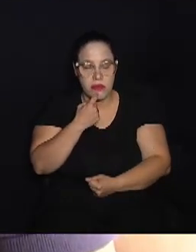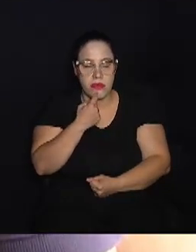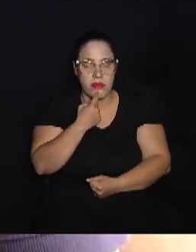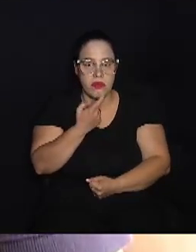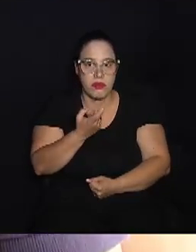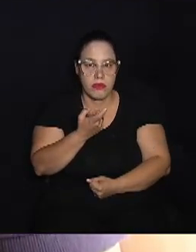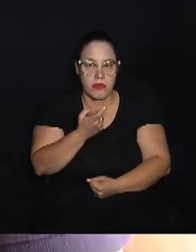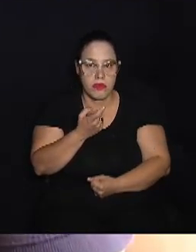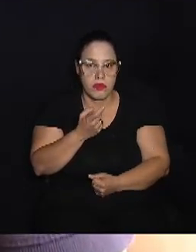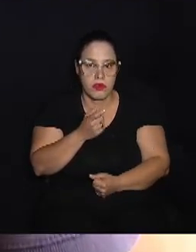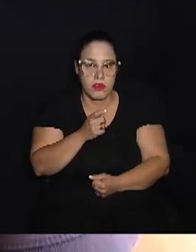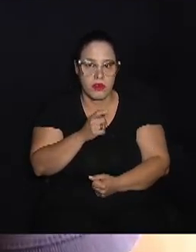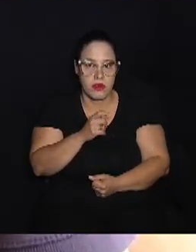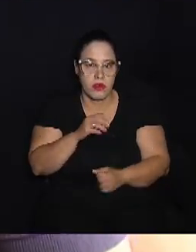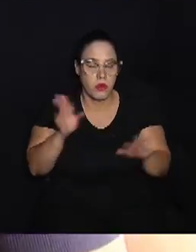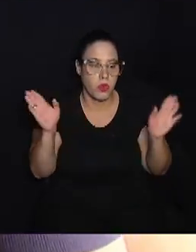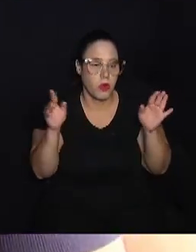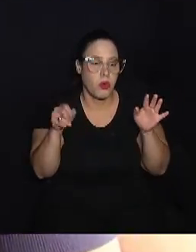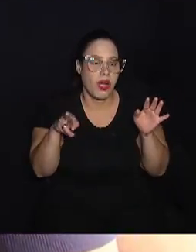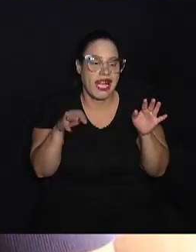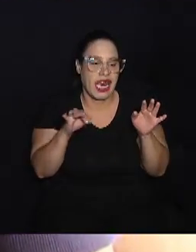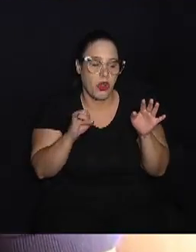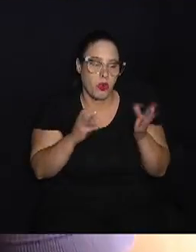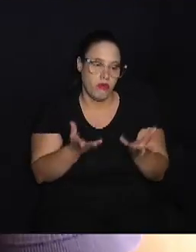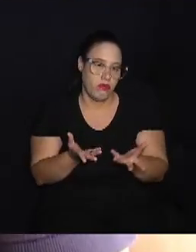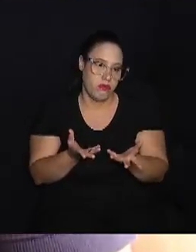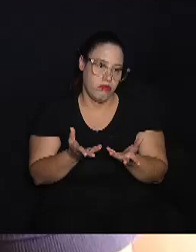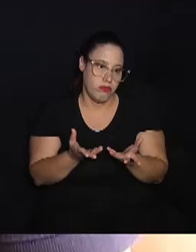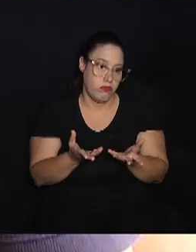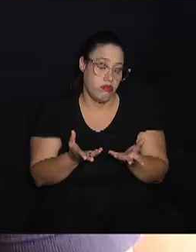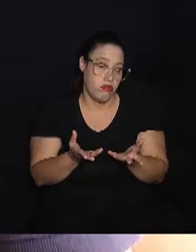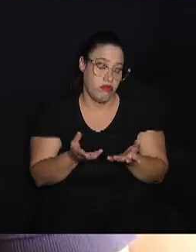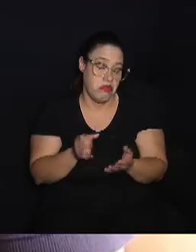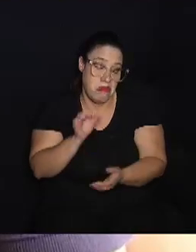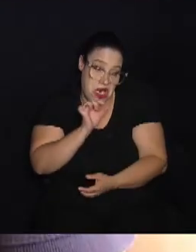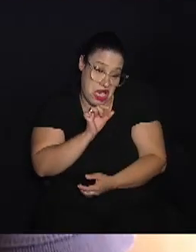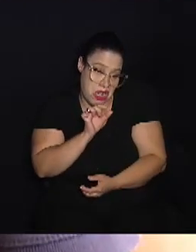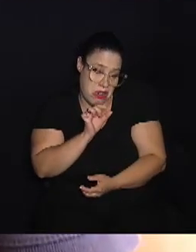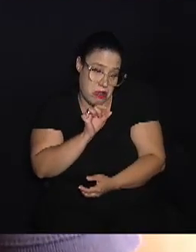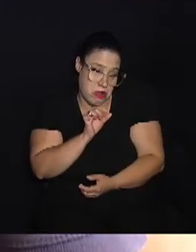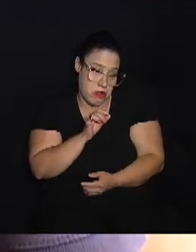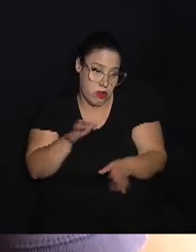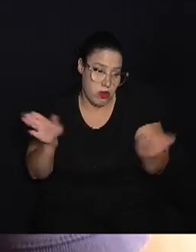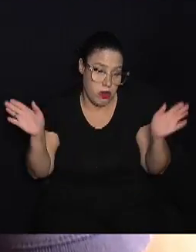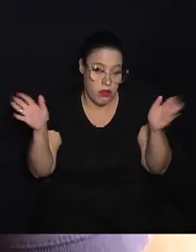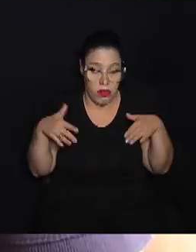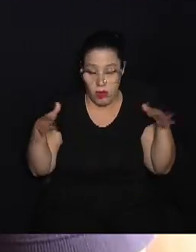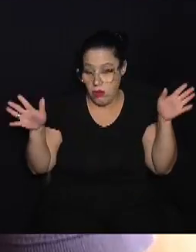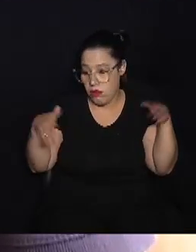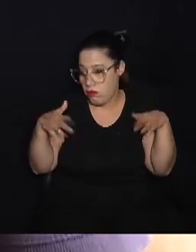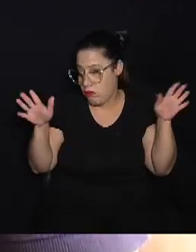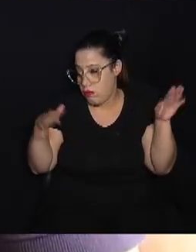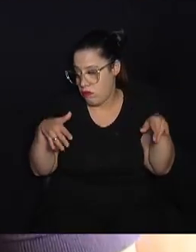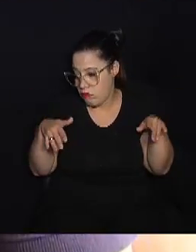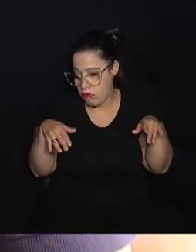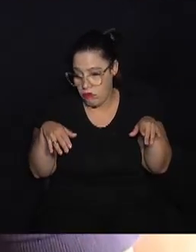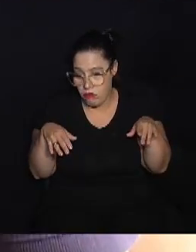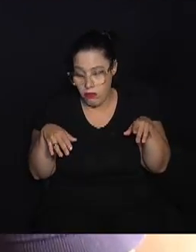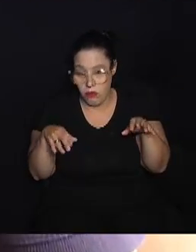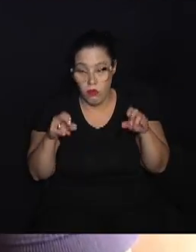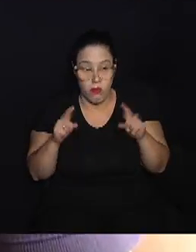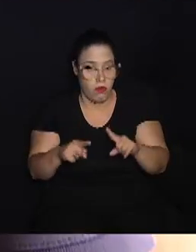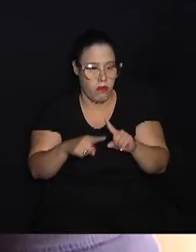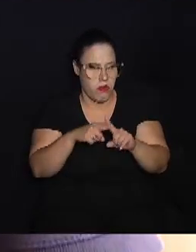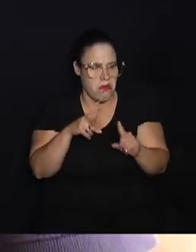de animais silvestres, no caso dos morcegos, né? Mas é uma circulação pequena. Os morcegos que a gente recolhe todo ano, a positividade,